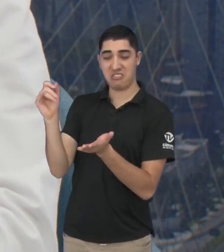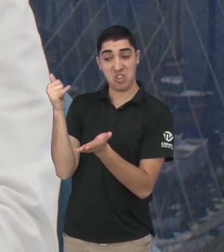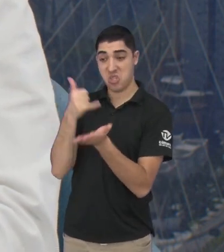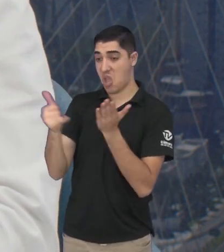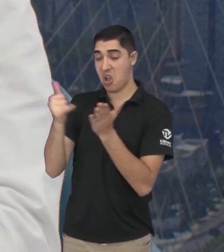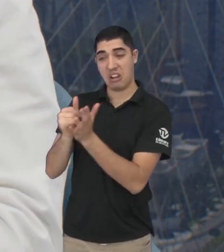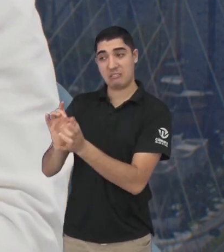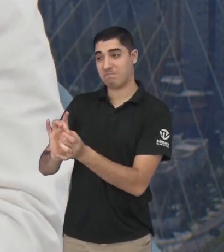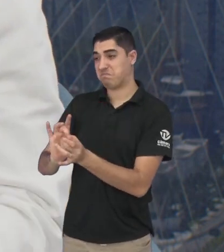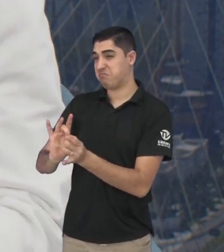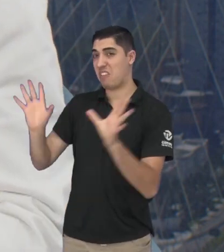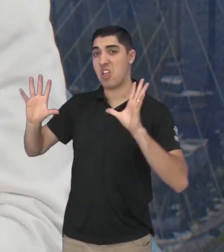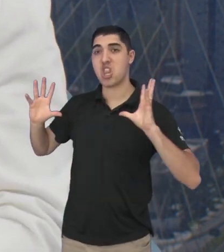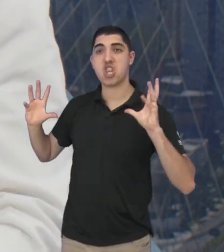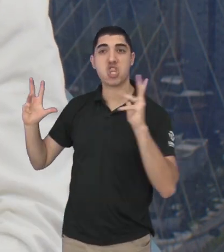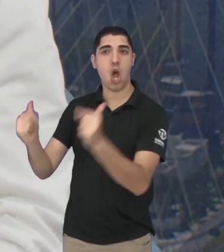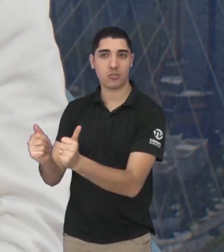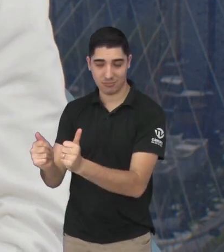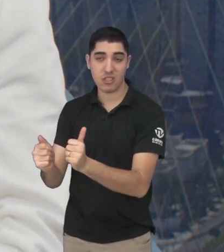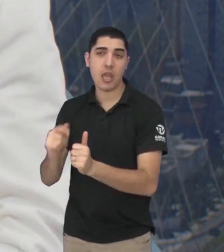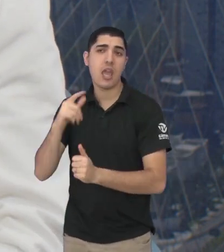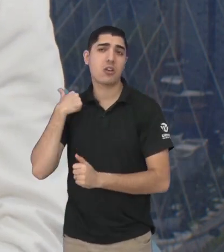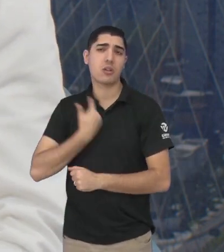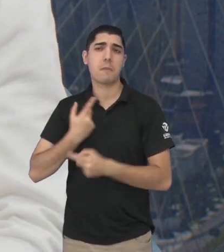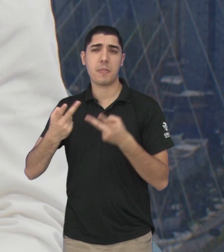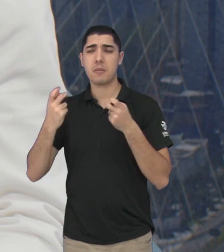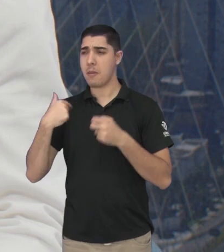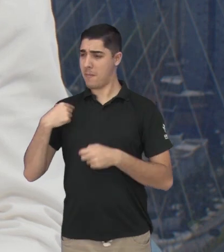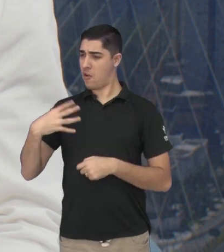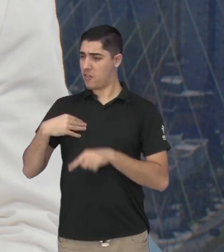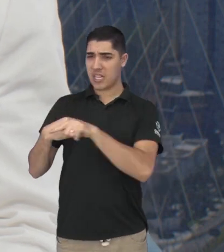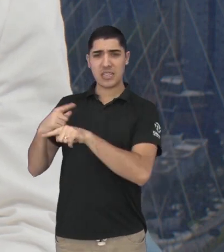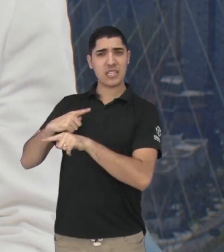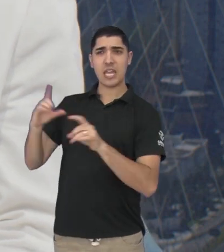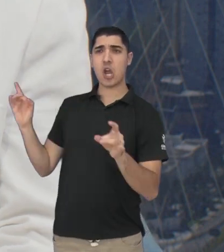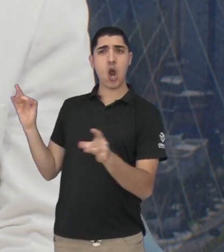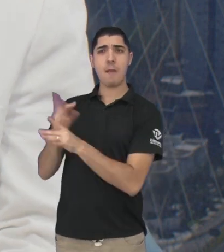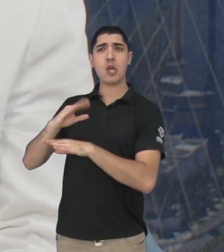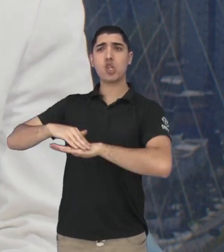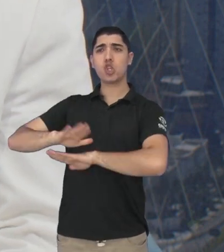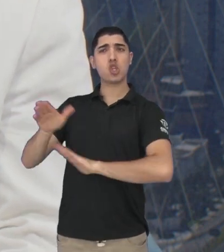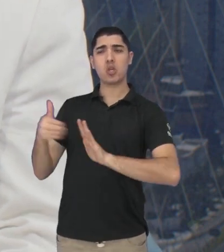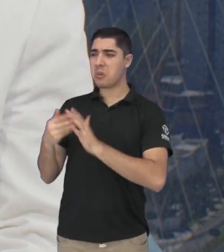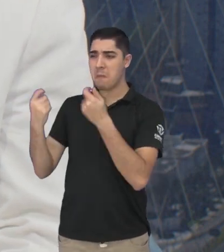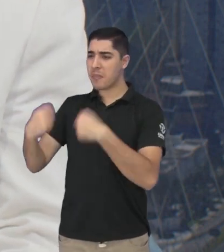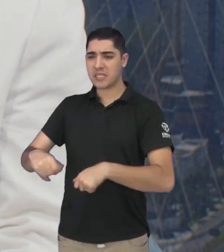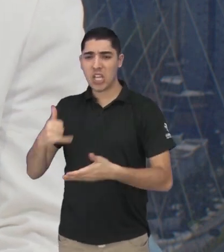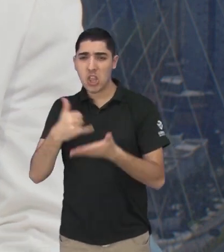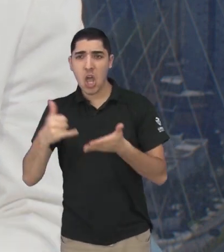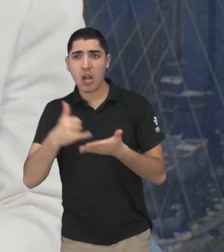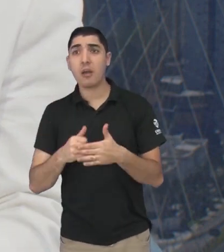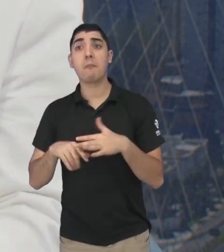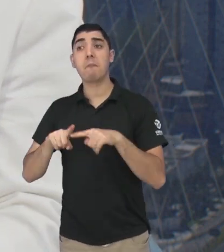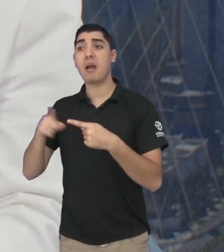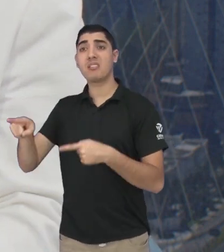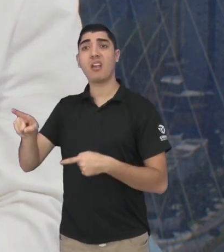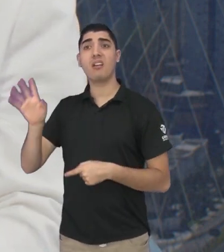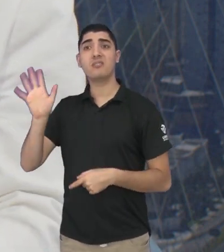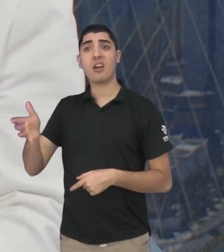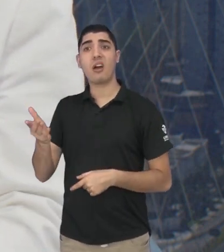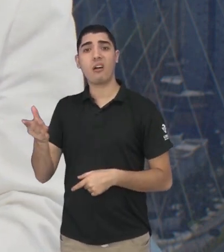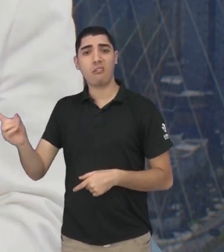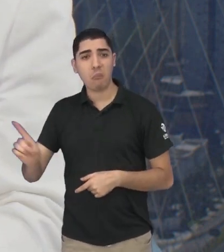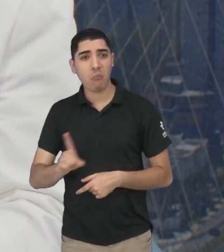que... Às vezes a pessoa tem tudo, como eu escutei um pai falar assim, meu filho tem tudo, ele não precisa disso. E ele foi para as